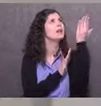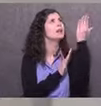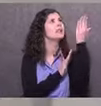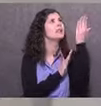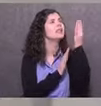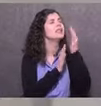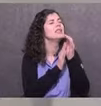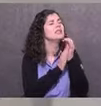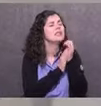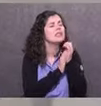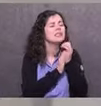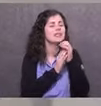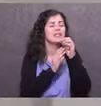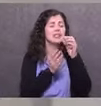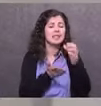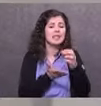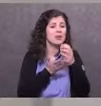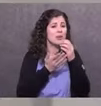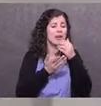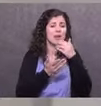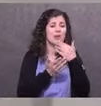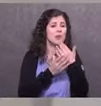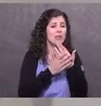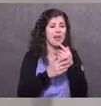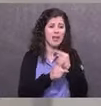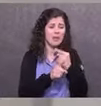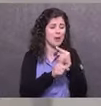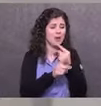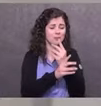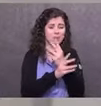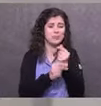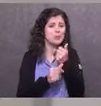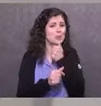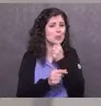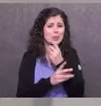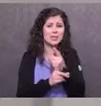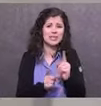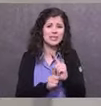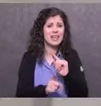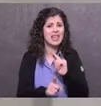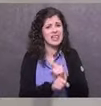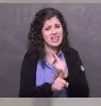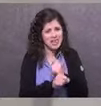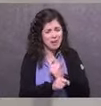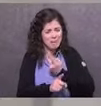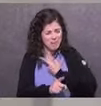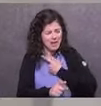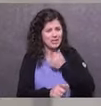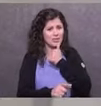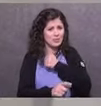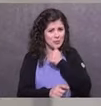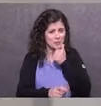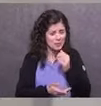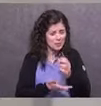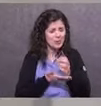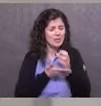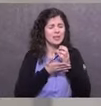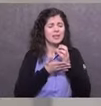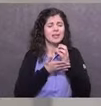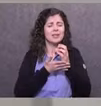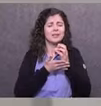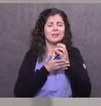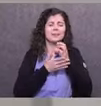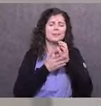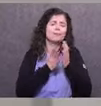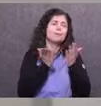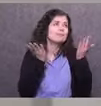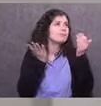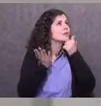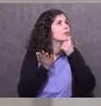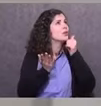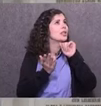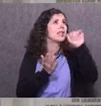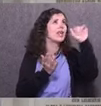este cálice não pode passar sem que eu o beba, faças a tua